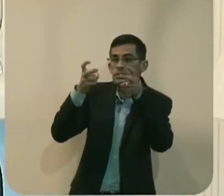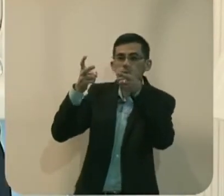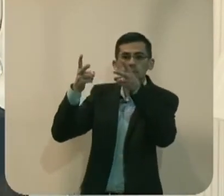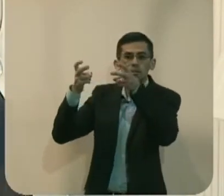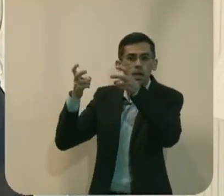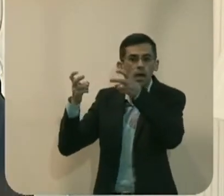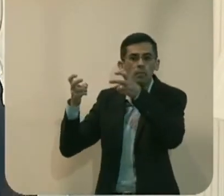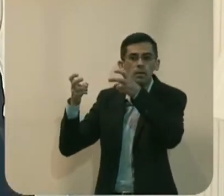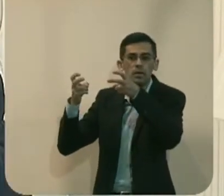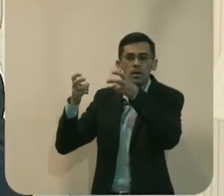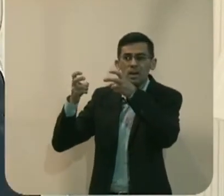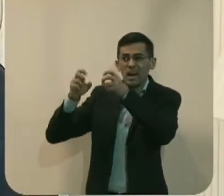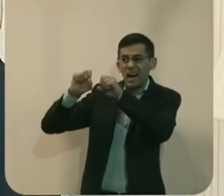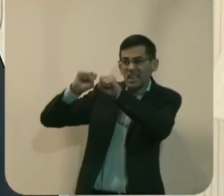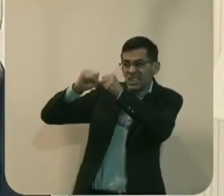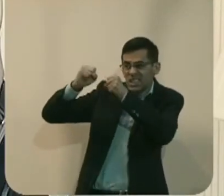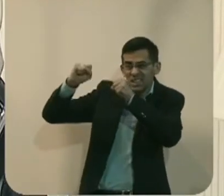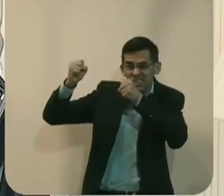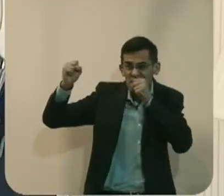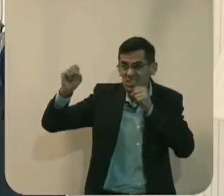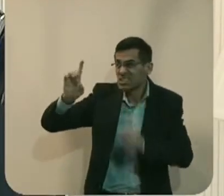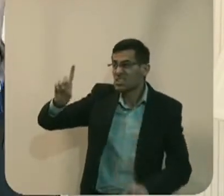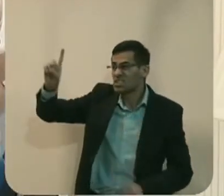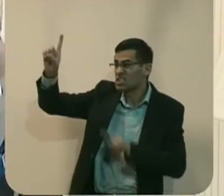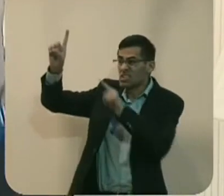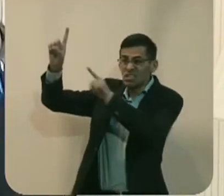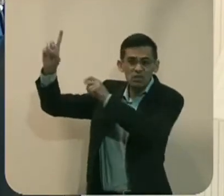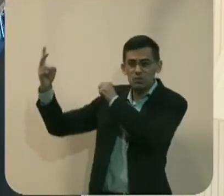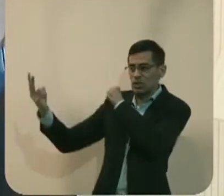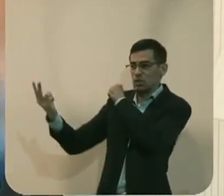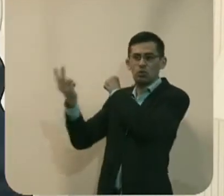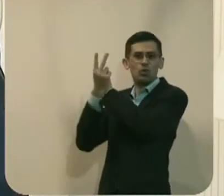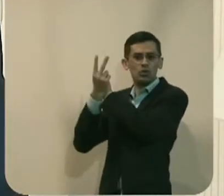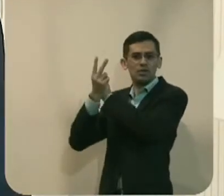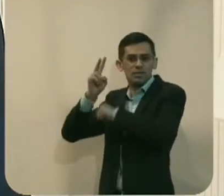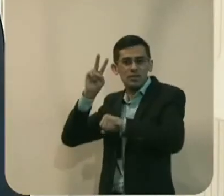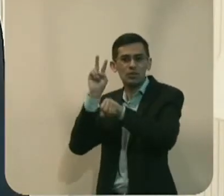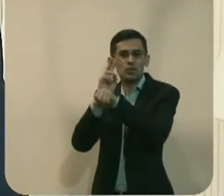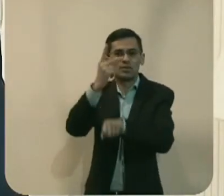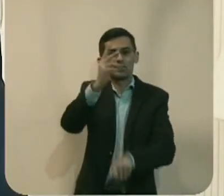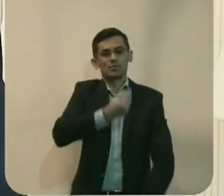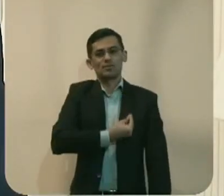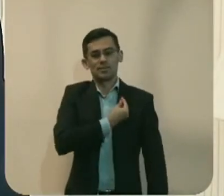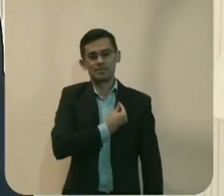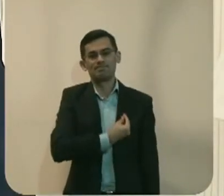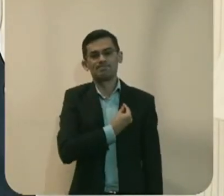percebe a grandeza do Deus que sustenta a sua vida.